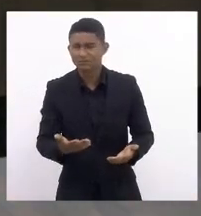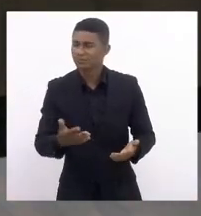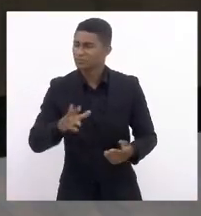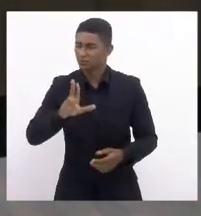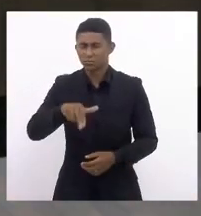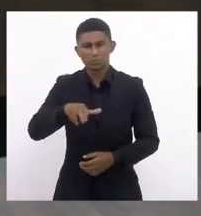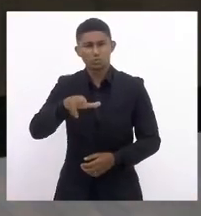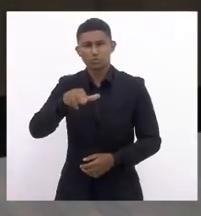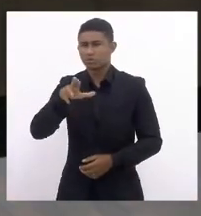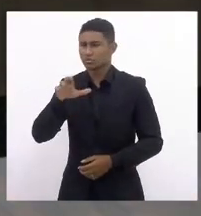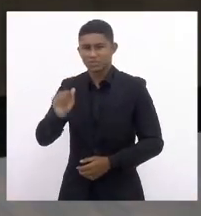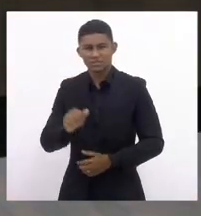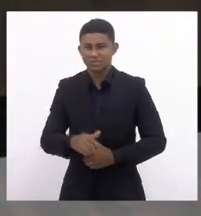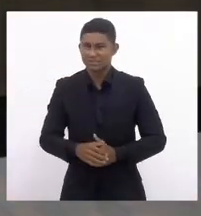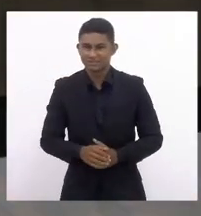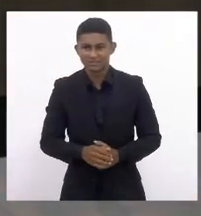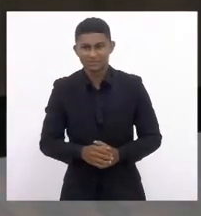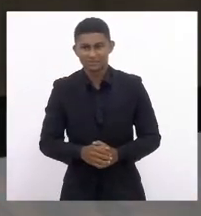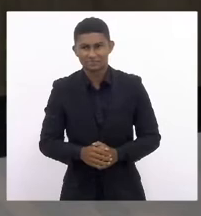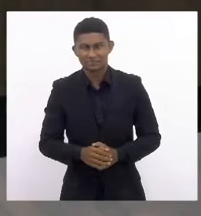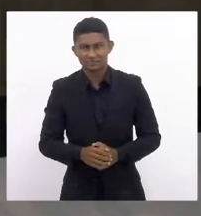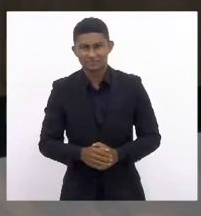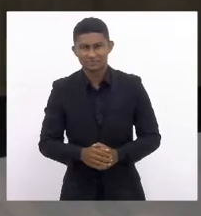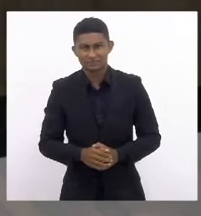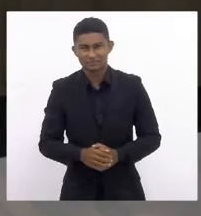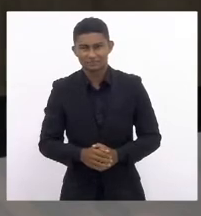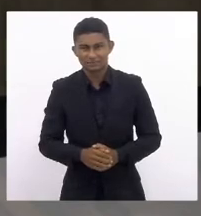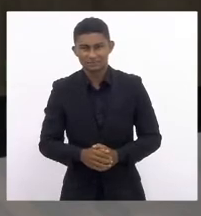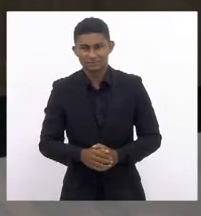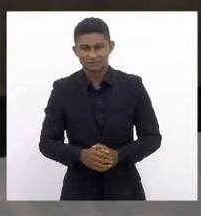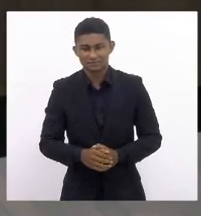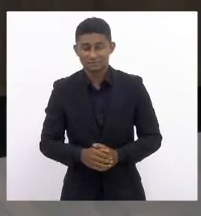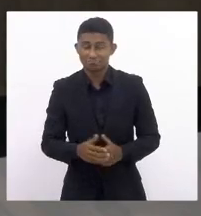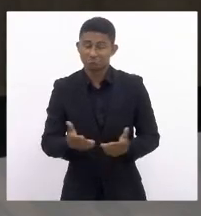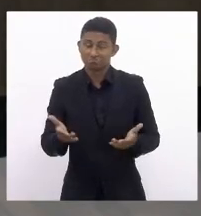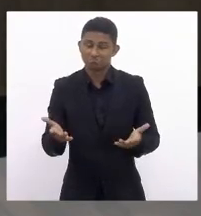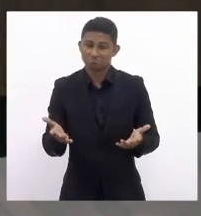jamais. Eu, para não ideologizar,